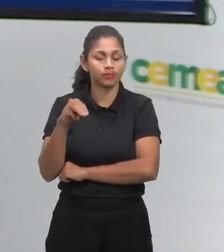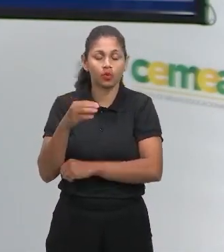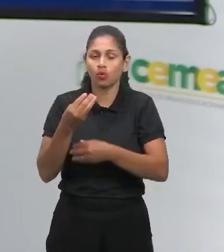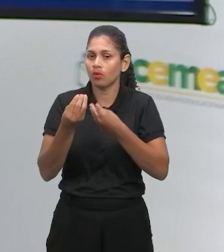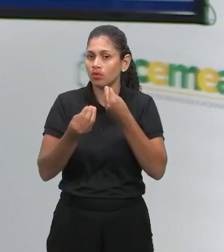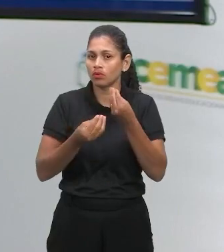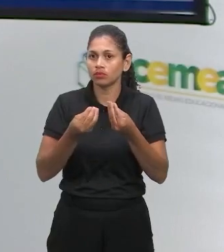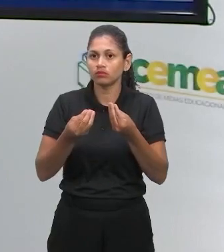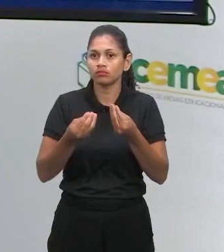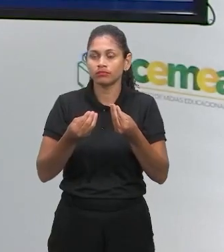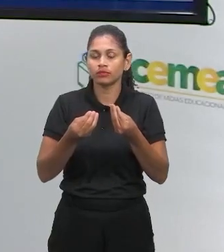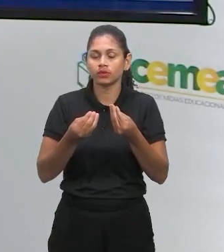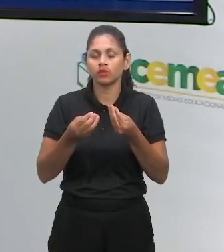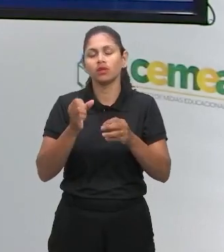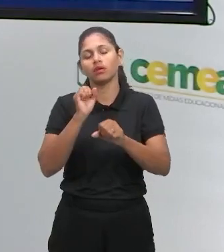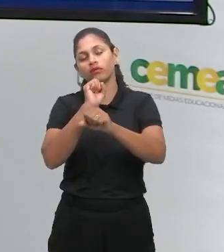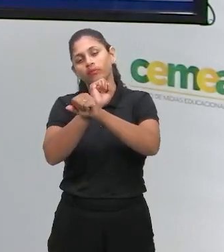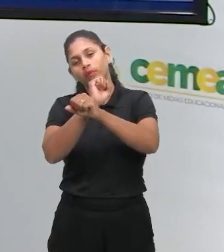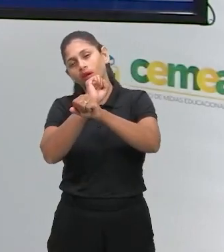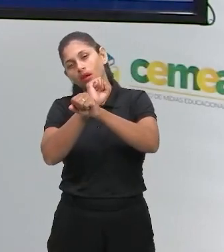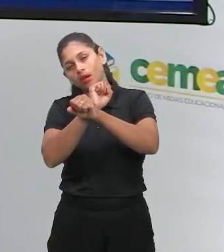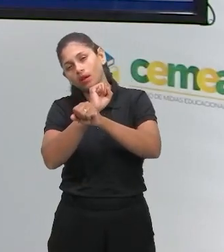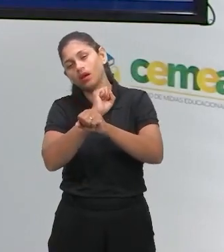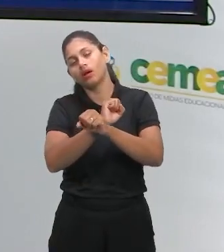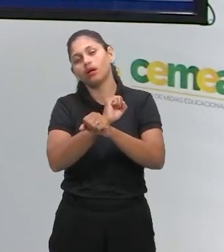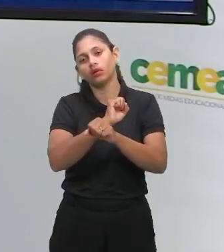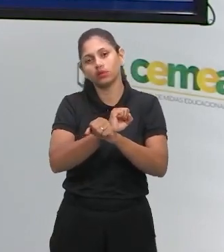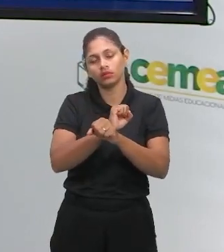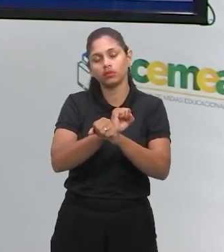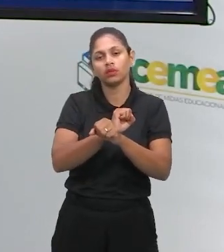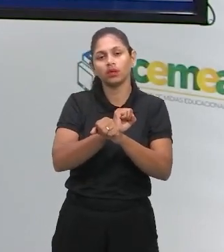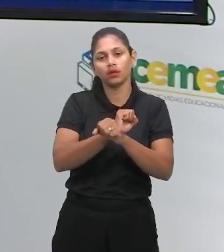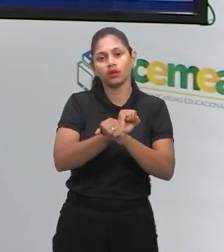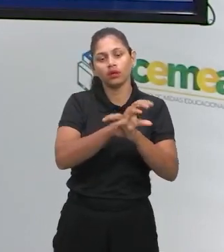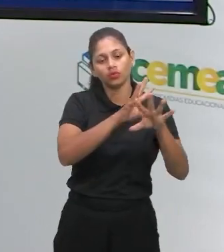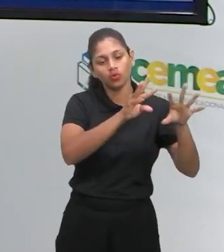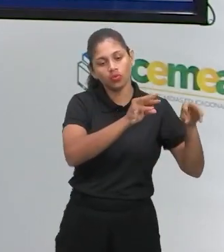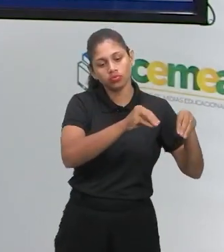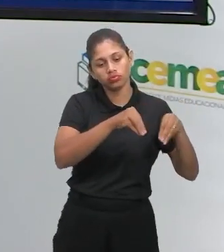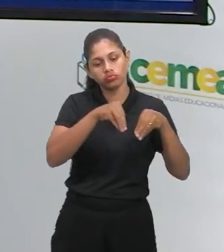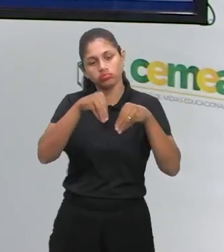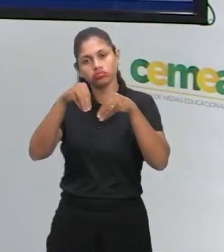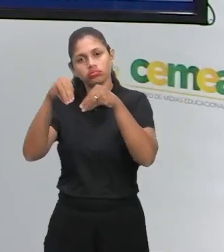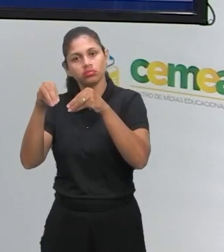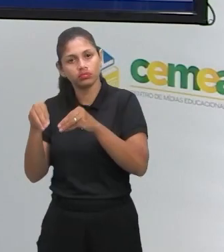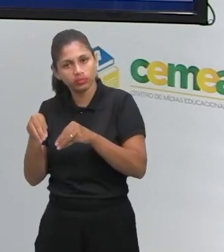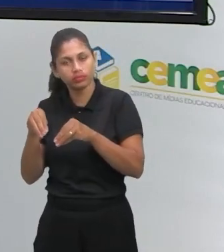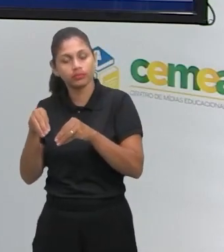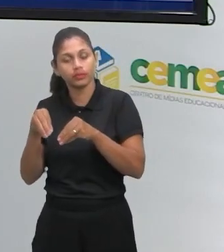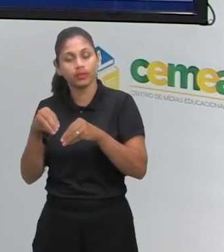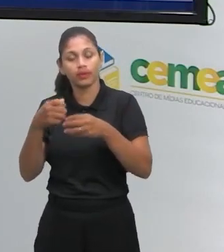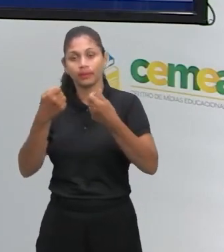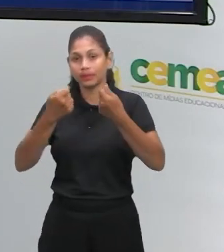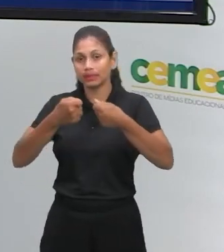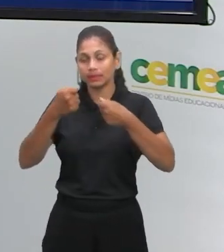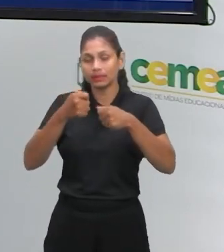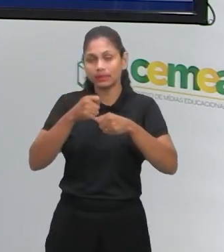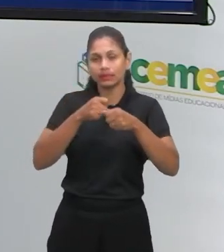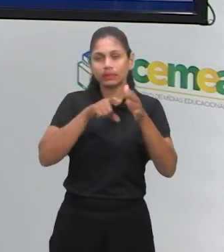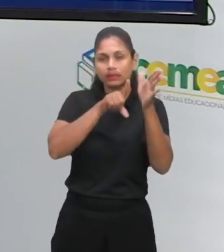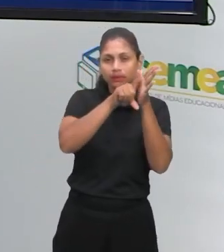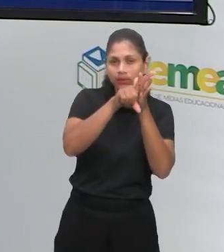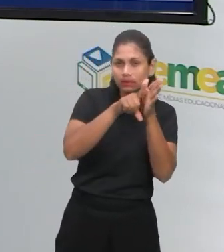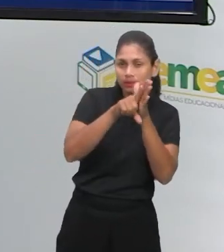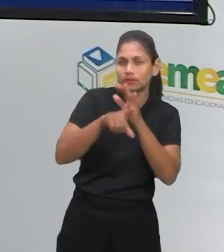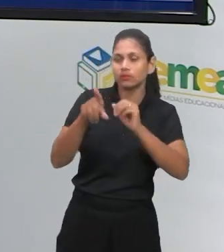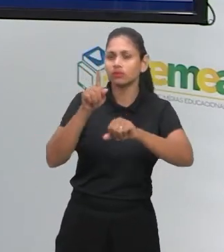leva aí um tempo de espera, né? Um tempo de deslocamento, então a gente tem que analisar a respeito desse tempo. Primeiro, se ele